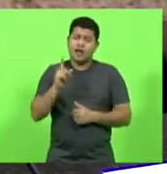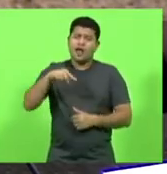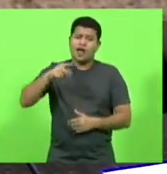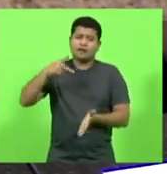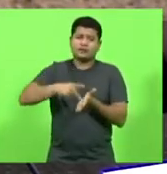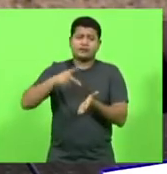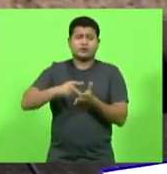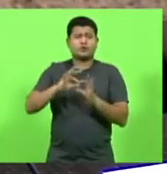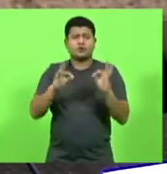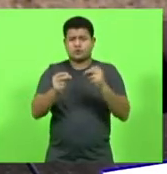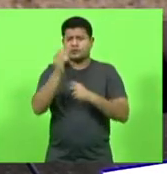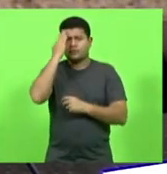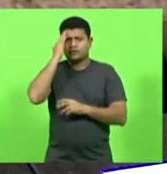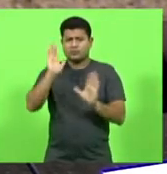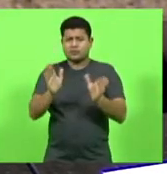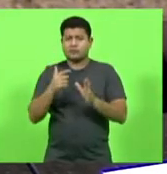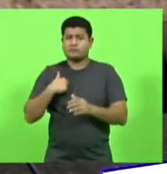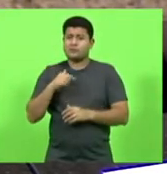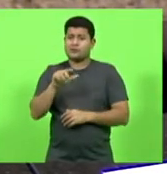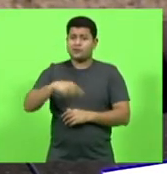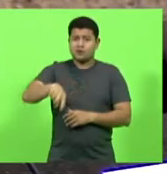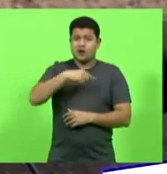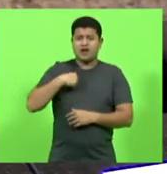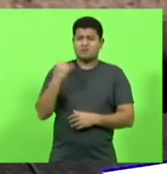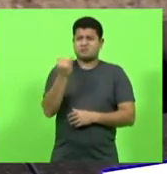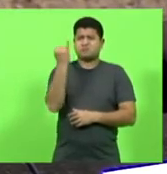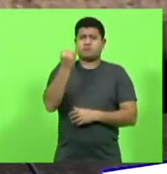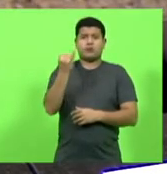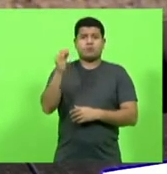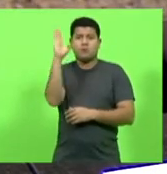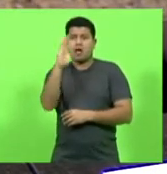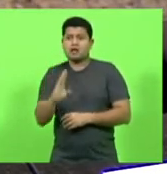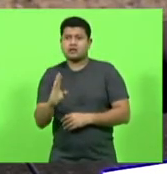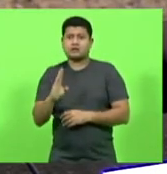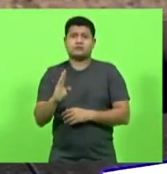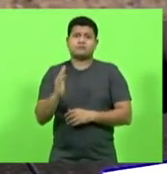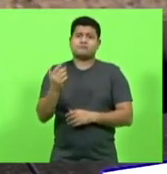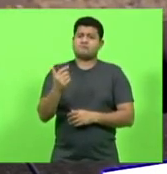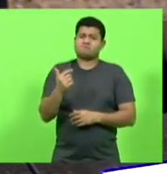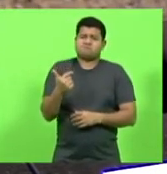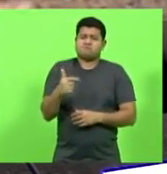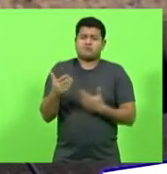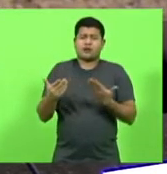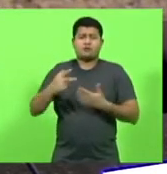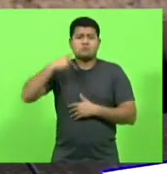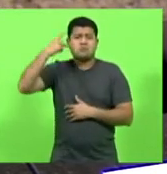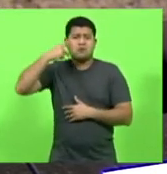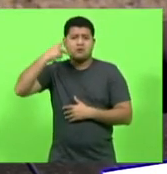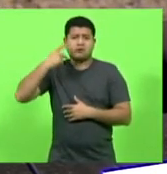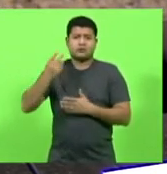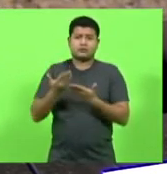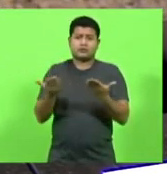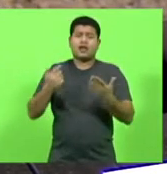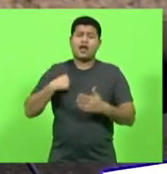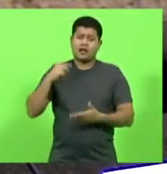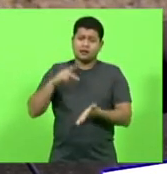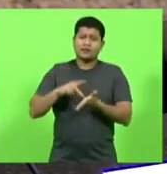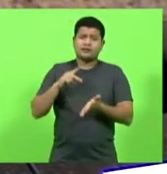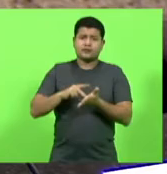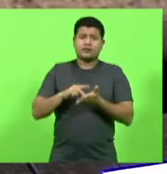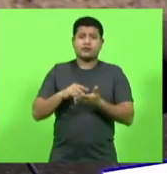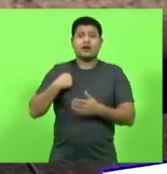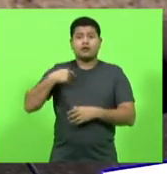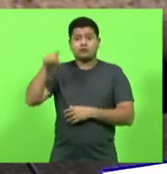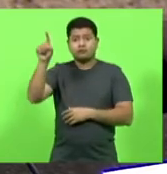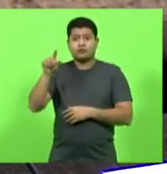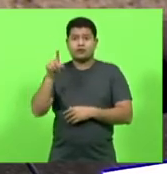saber, mas nós somos irrelevantes no Brasil. Nós não importamos politicamente ao Brasil. Essa é a verdade. Eu estive há poucos dias em Alagoas,